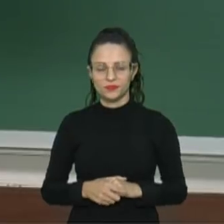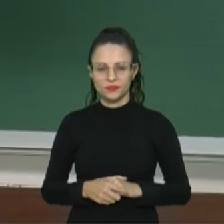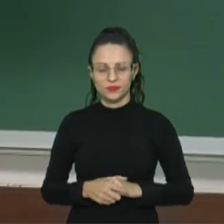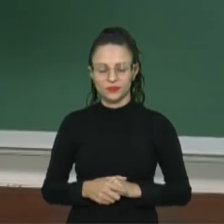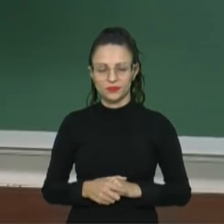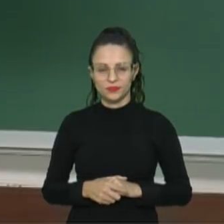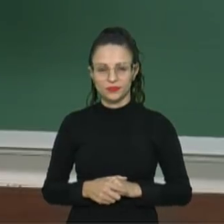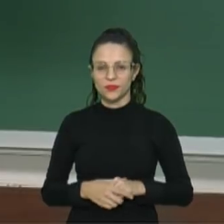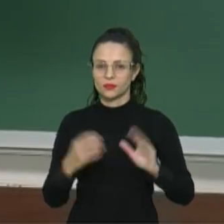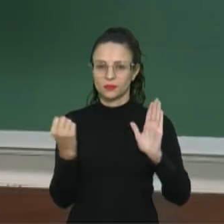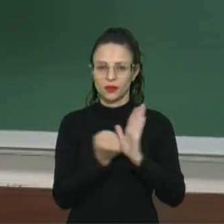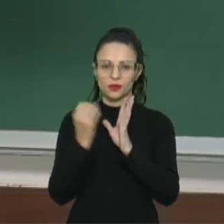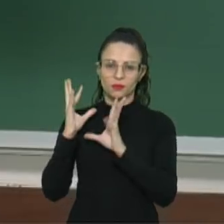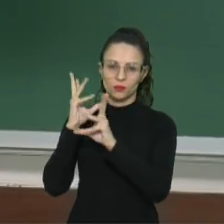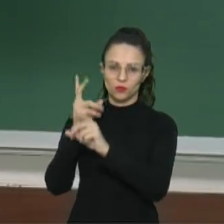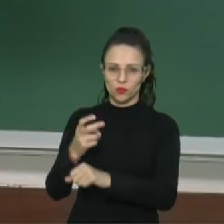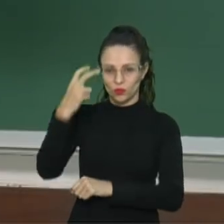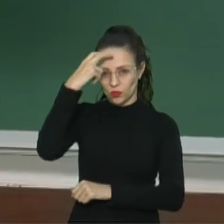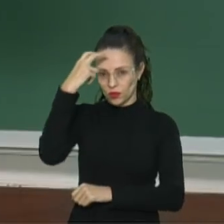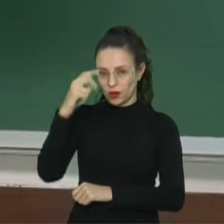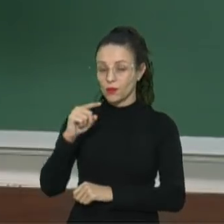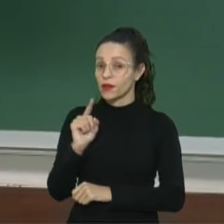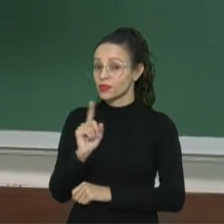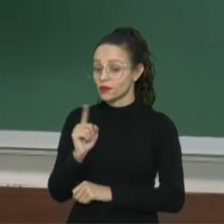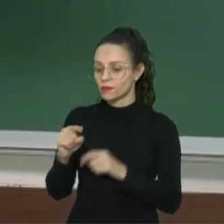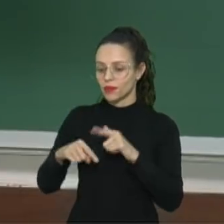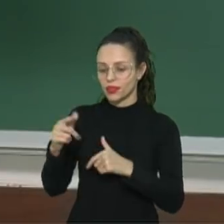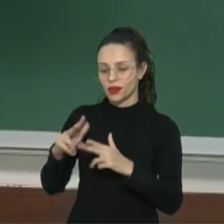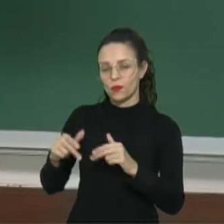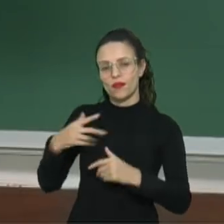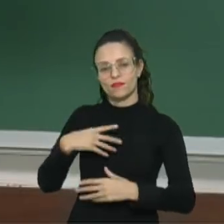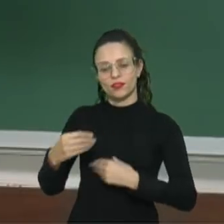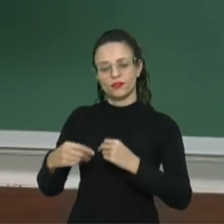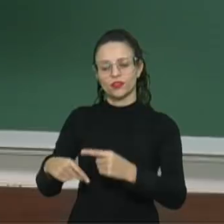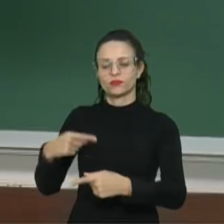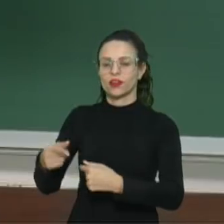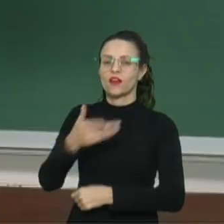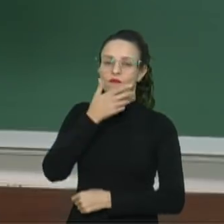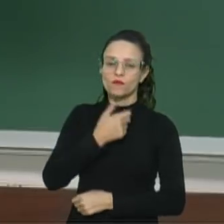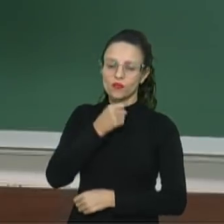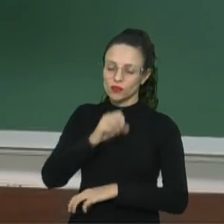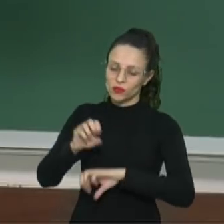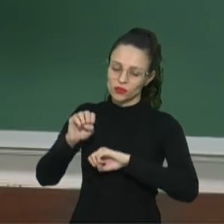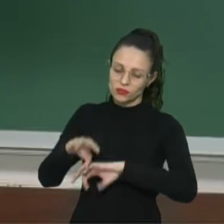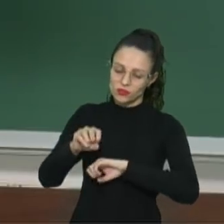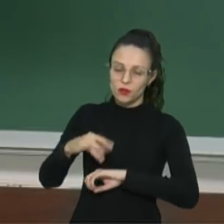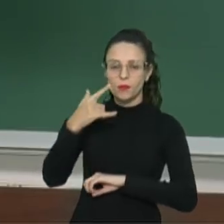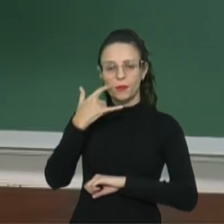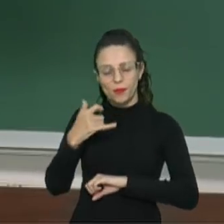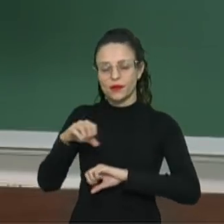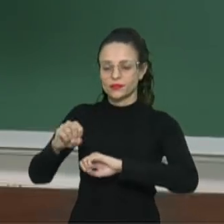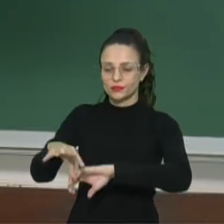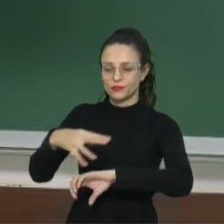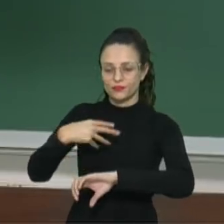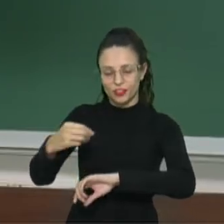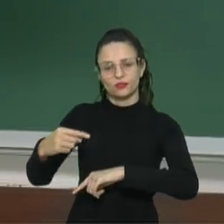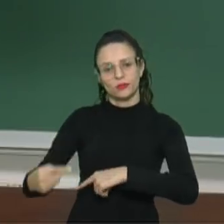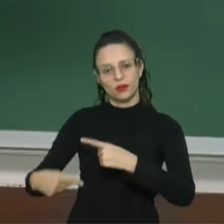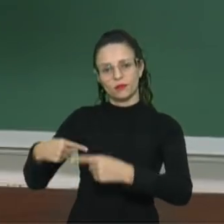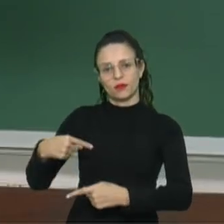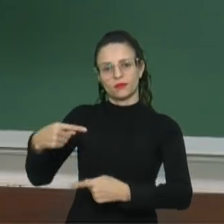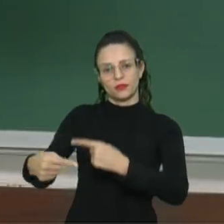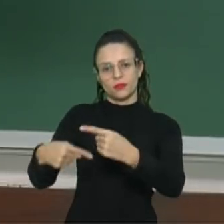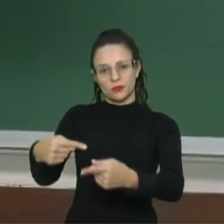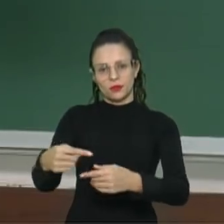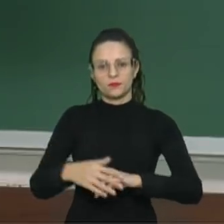patrimônio cultural imaterial vai passando de uma geração para outra, né? Então, o vô que ensina para o pai, que vai ensinar para o filho. Então, a